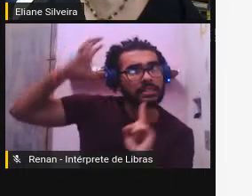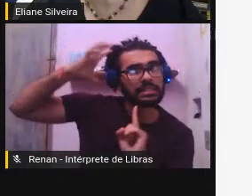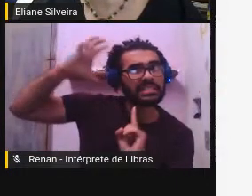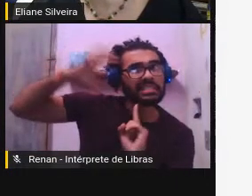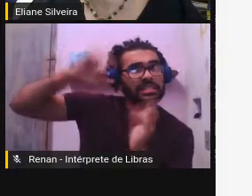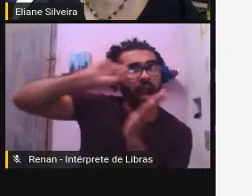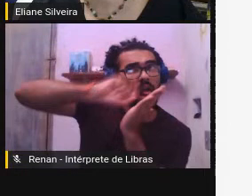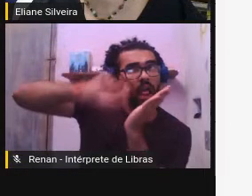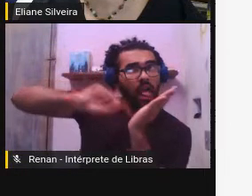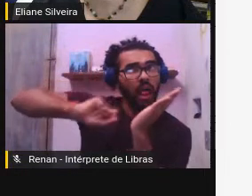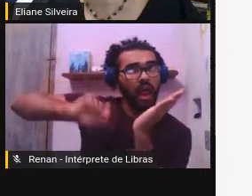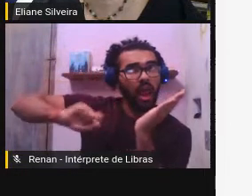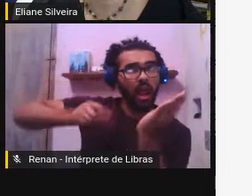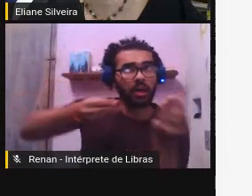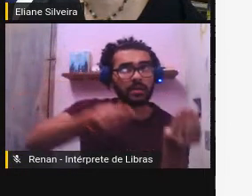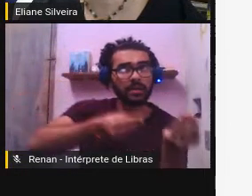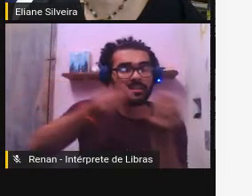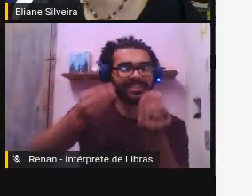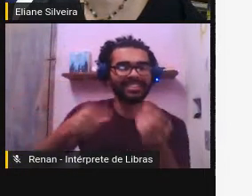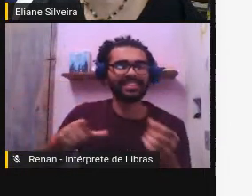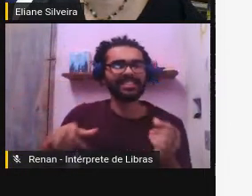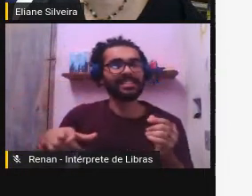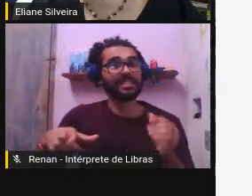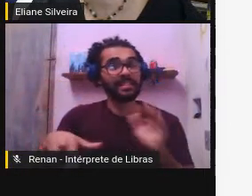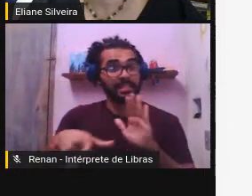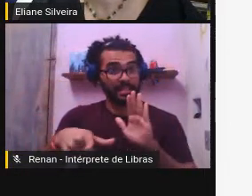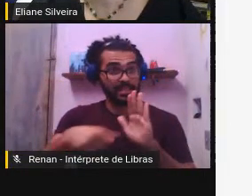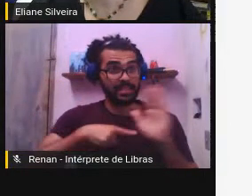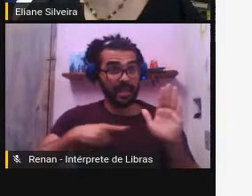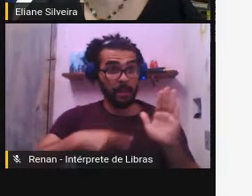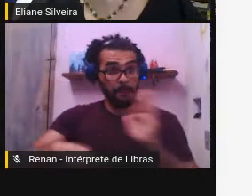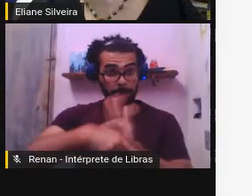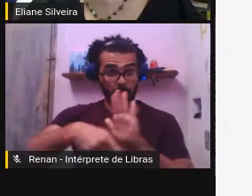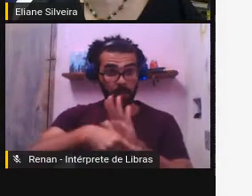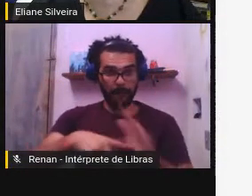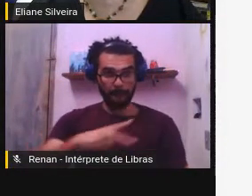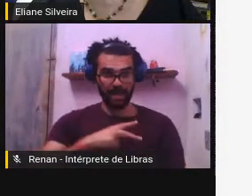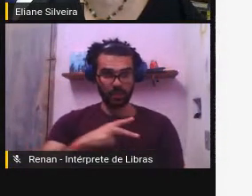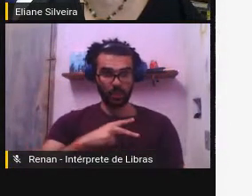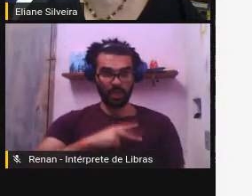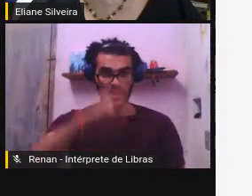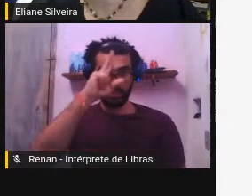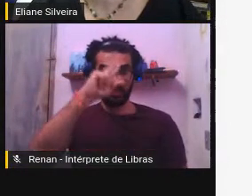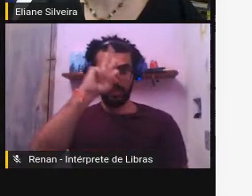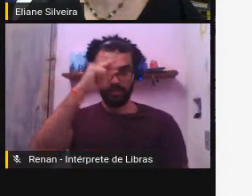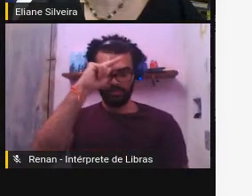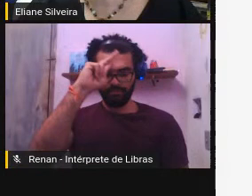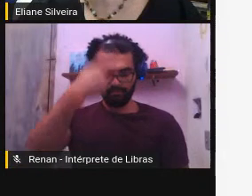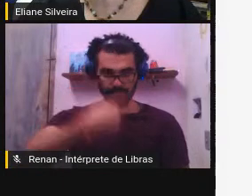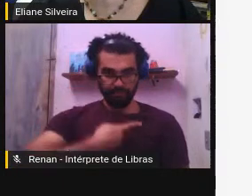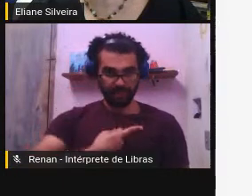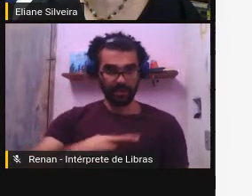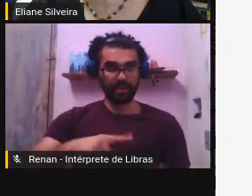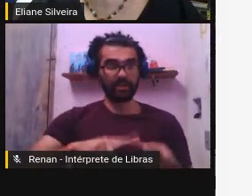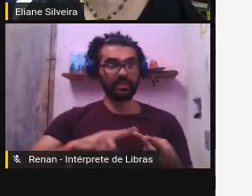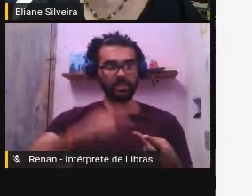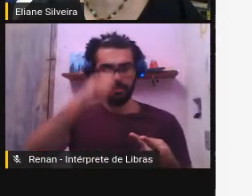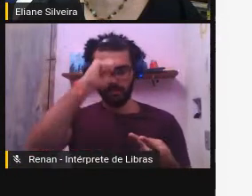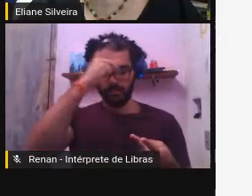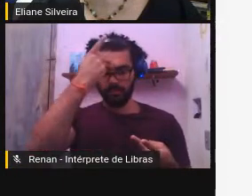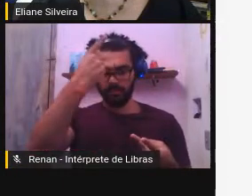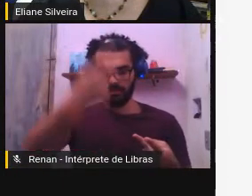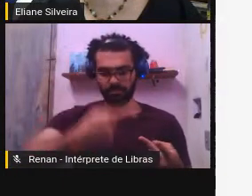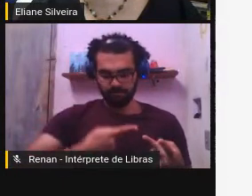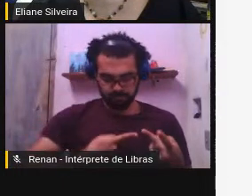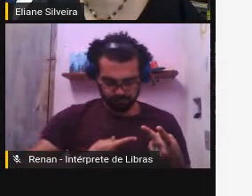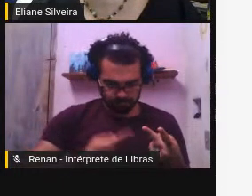Note-se que ele retoma lembranças pessoais e particulares trazidas da sua vivência em família e ele não hesita em avaliar